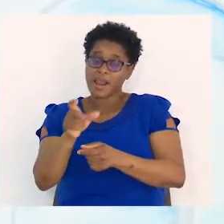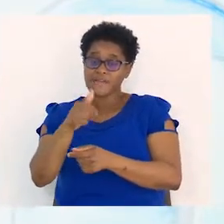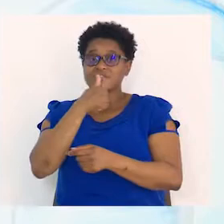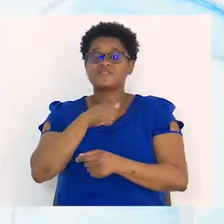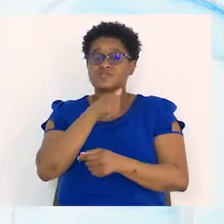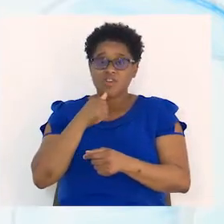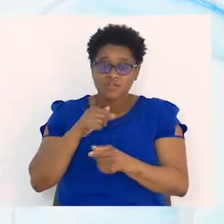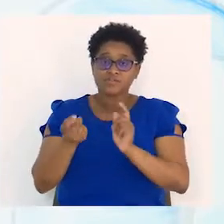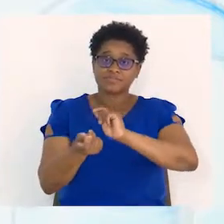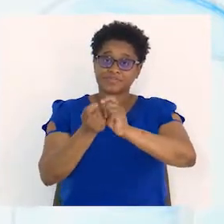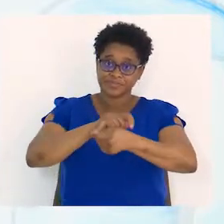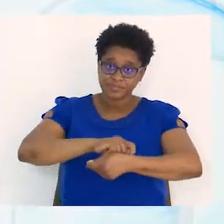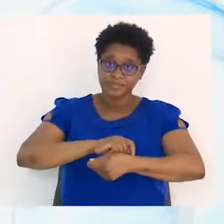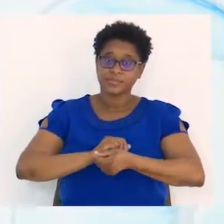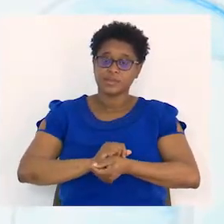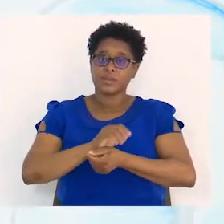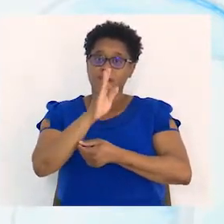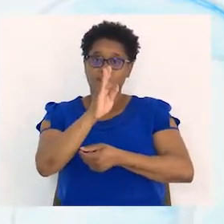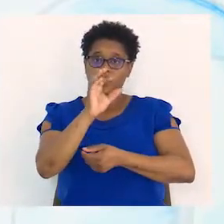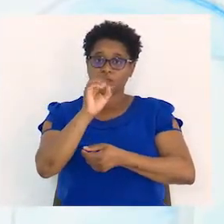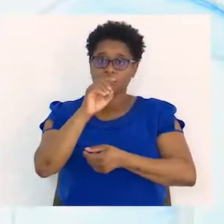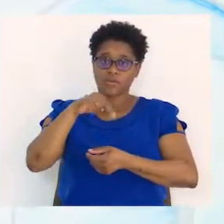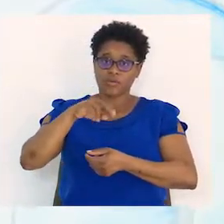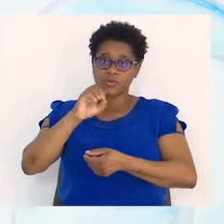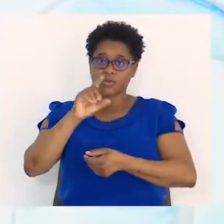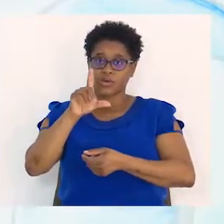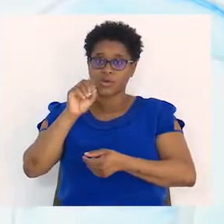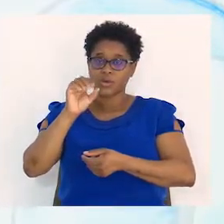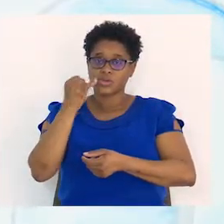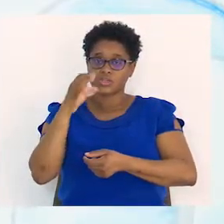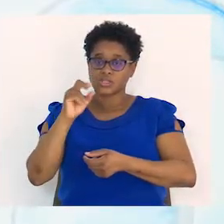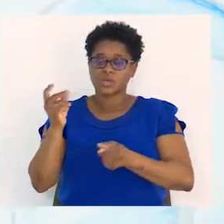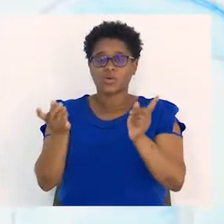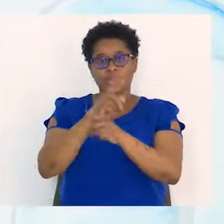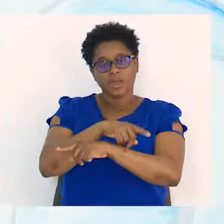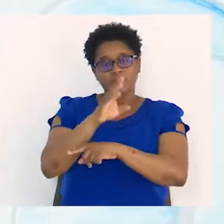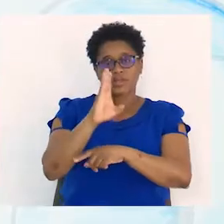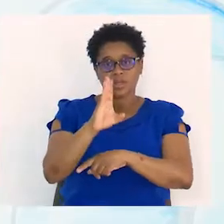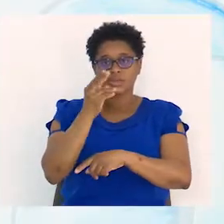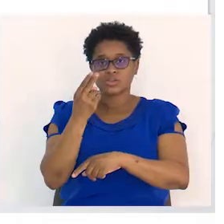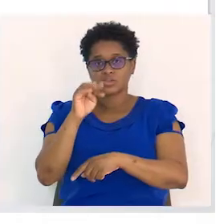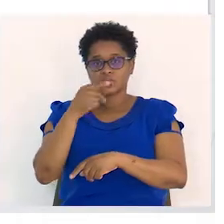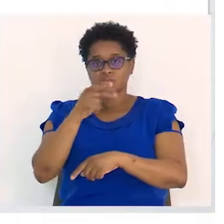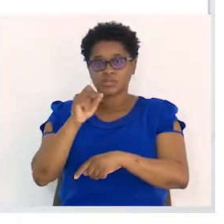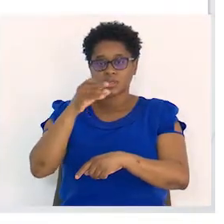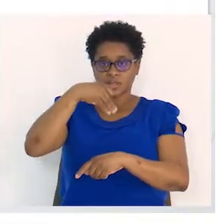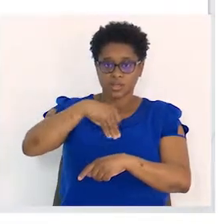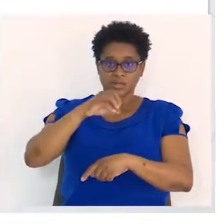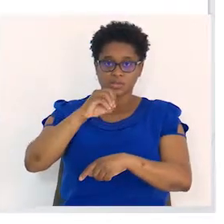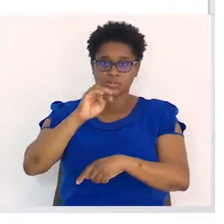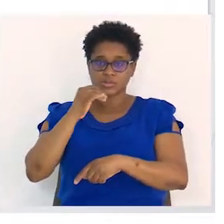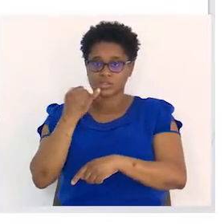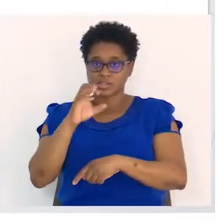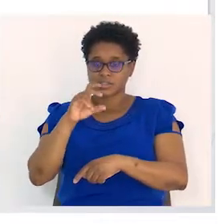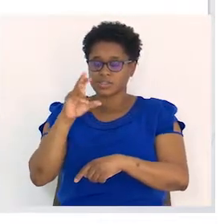sofrem alterações fonológicas. Está bem? Ao contrário da justaposição. E o processo